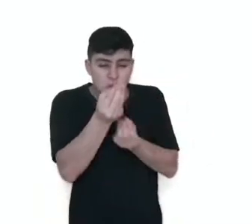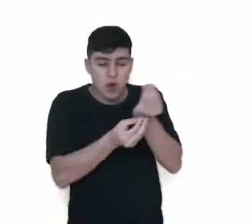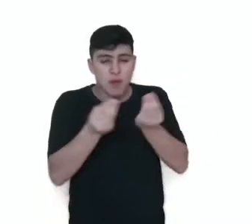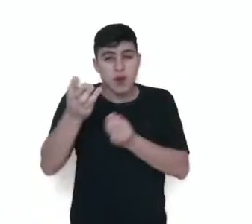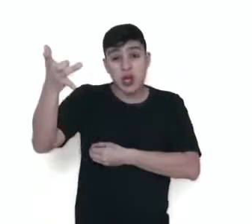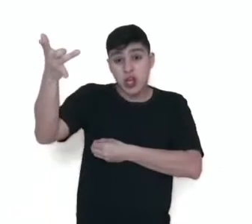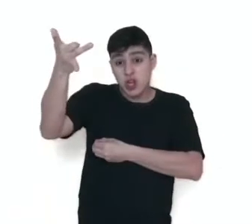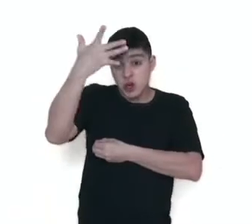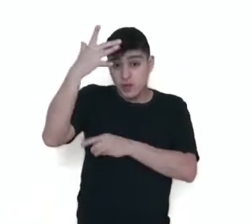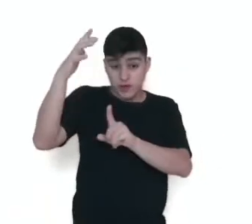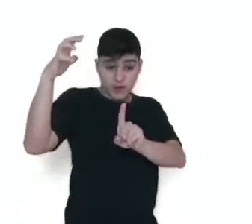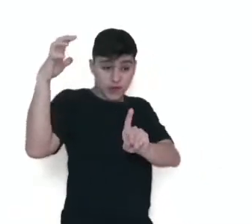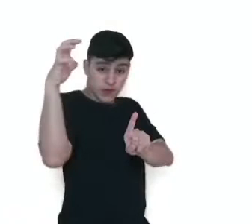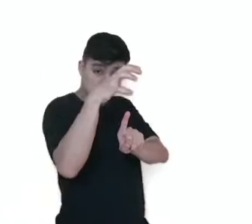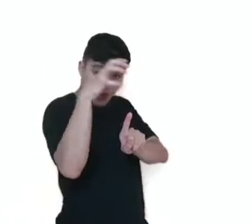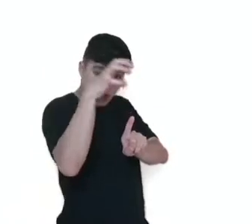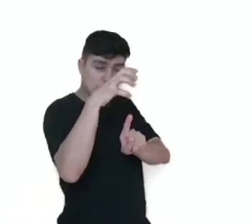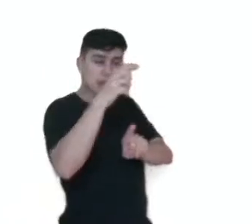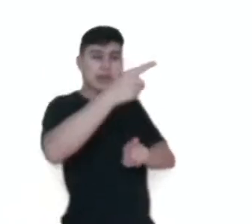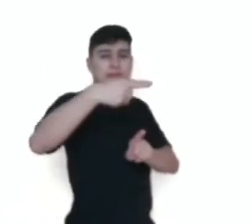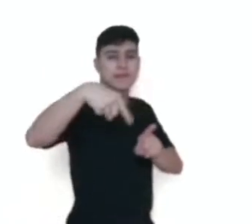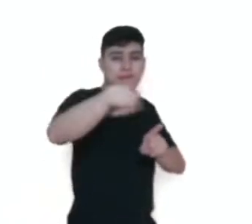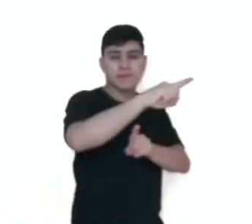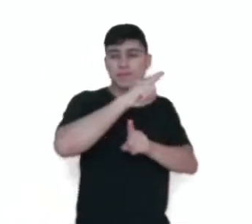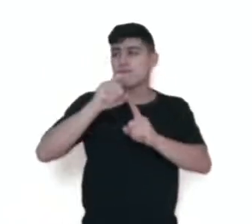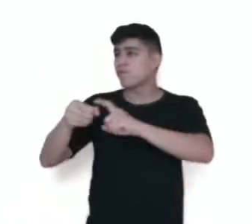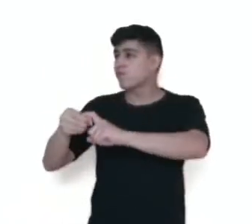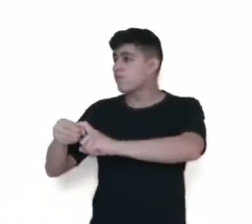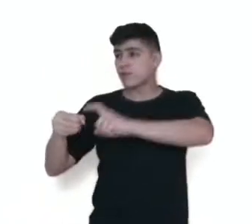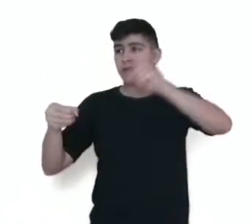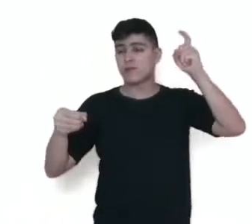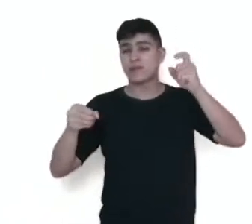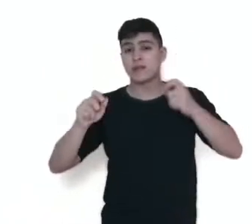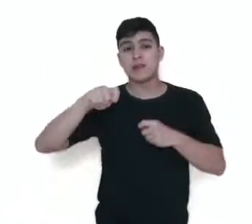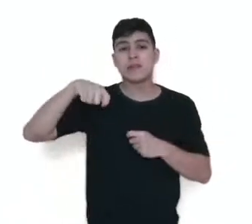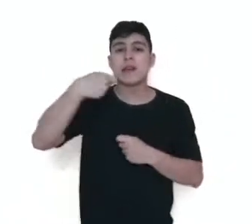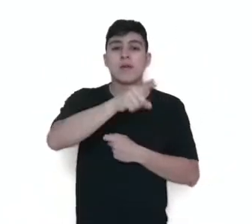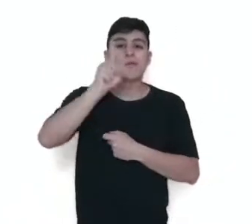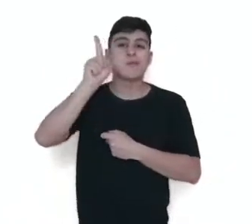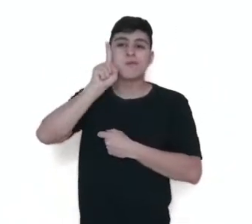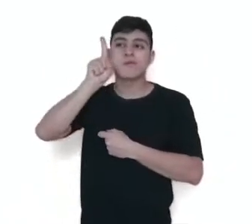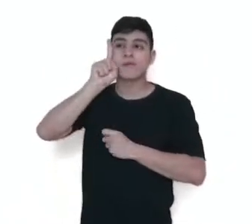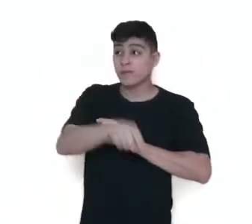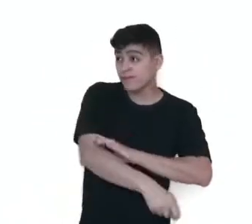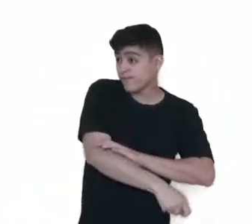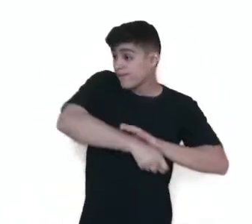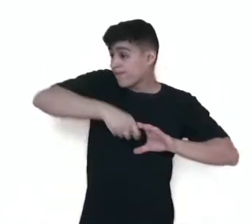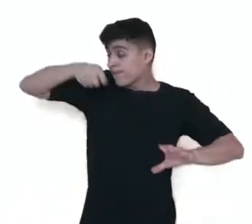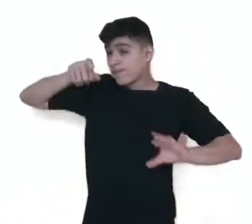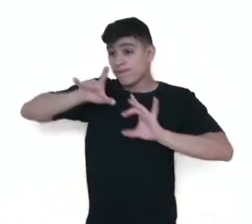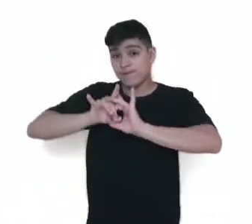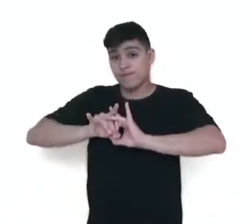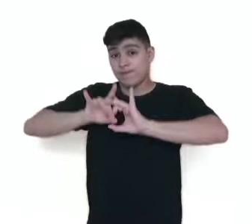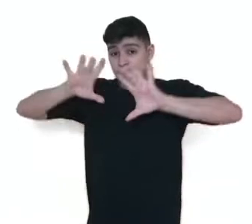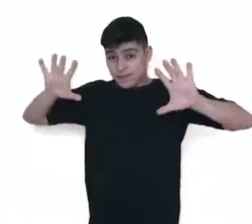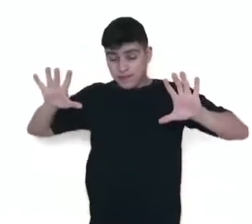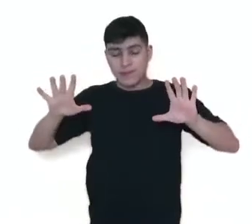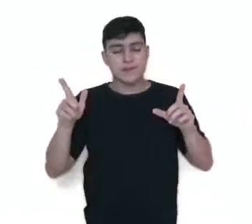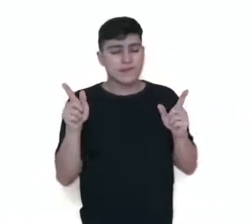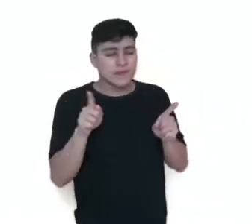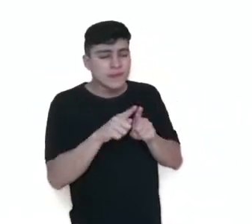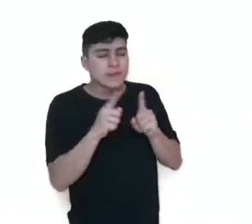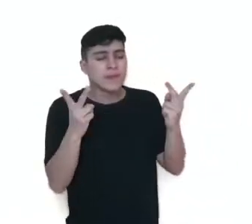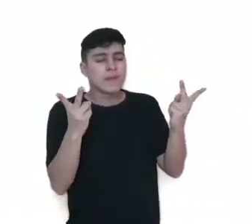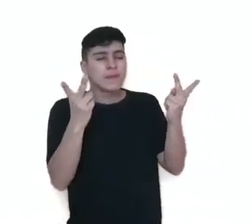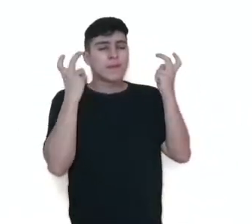iluminismo na Declaração de Independência dos Estados Unidos da América e também perceber a importância